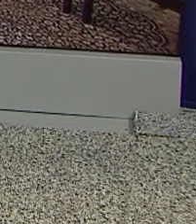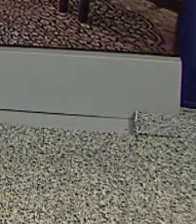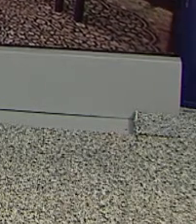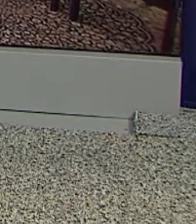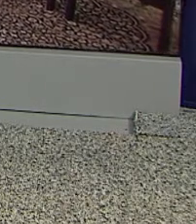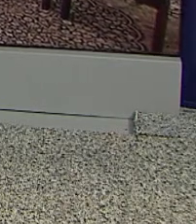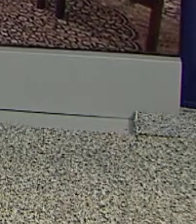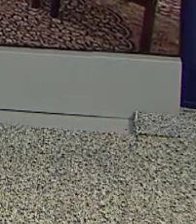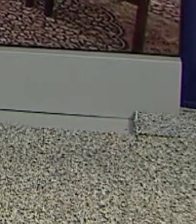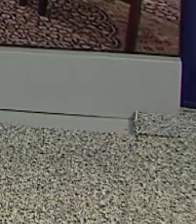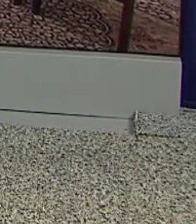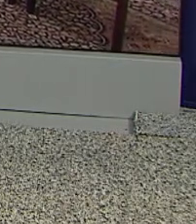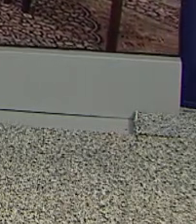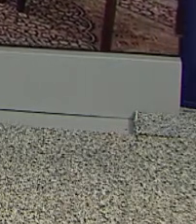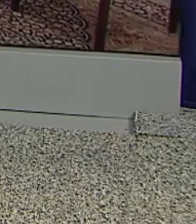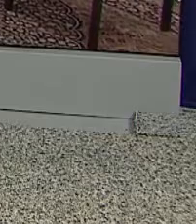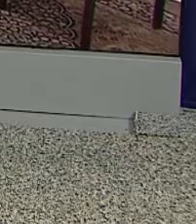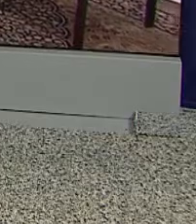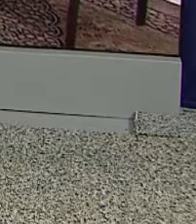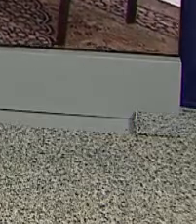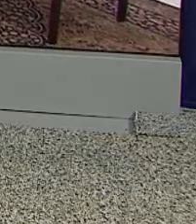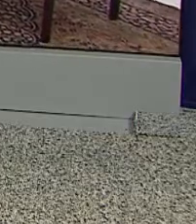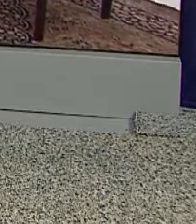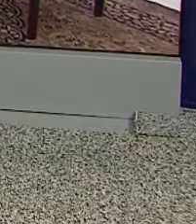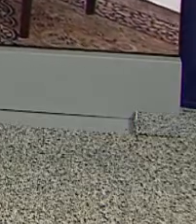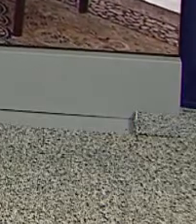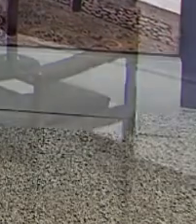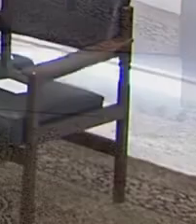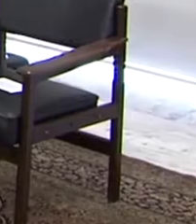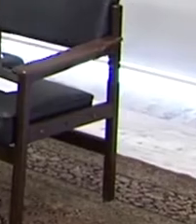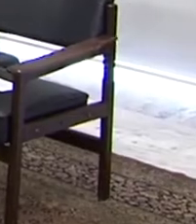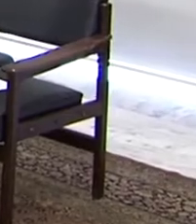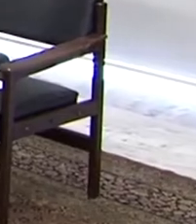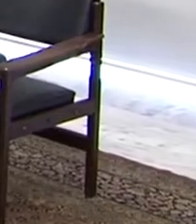do programa cidades inovadoras vamos assistir